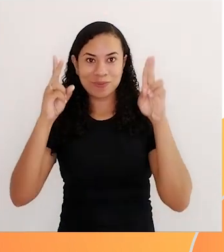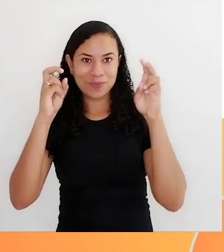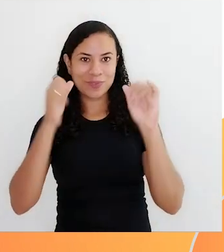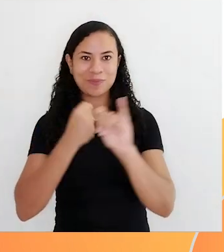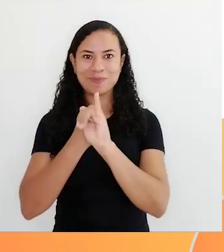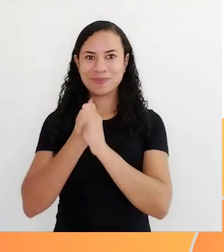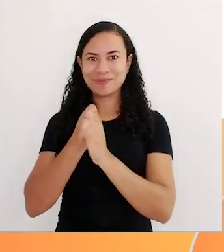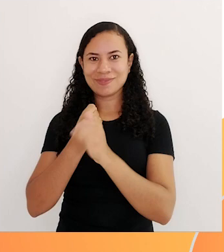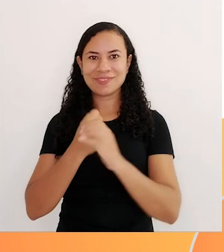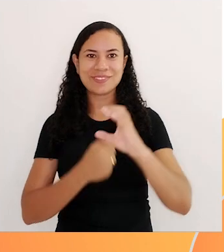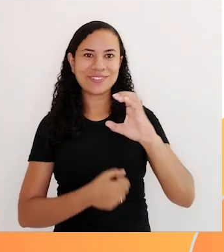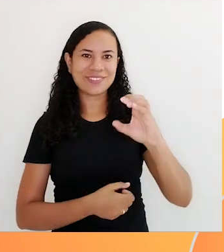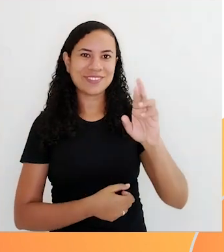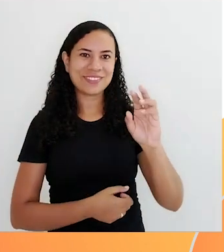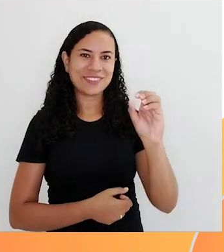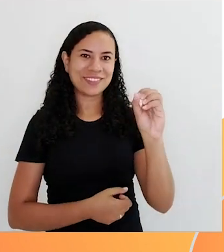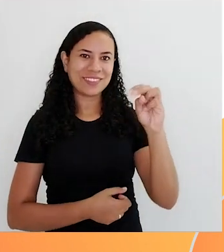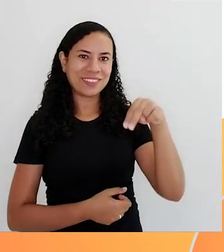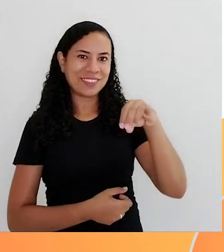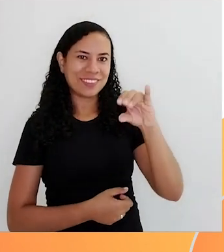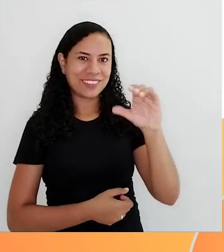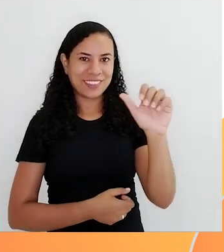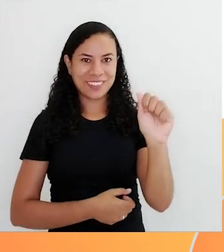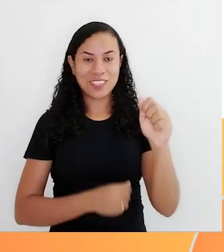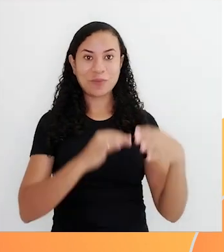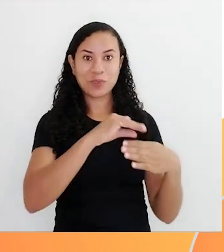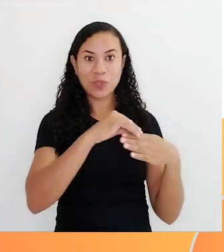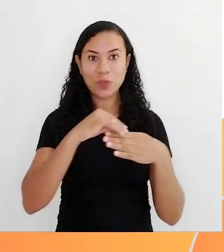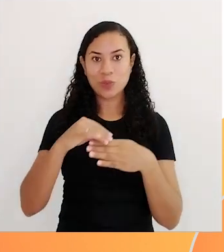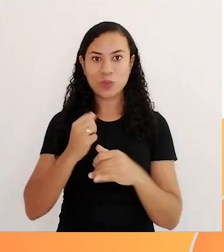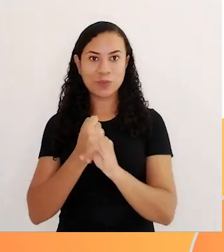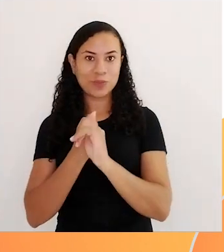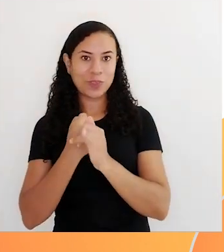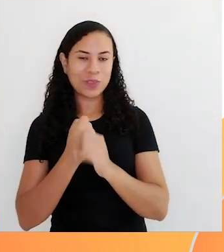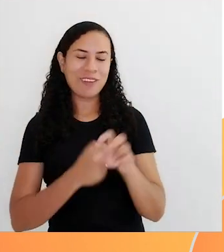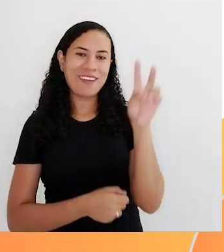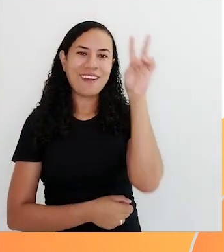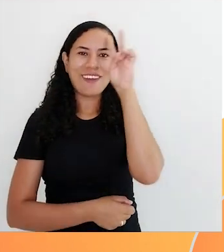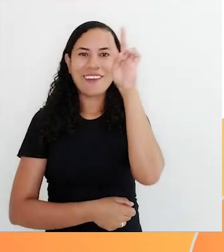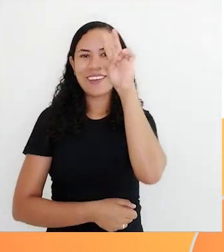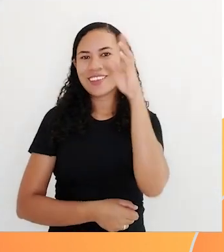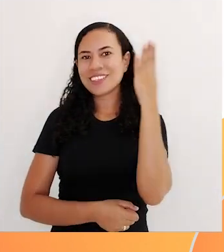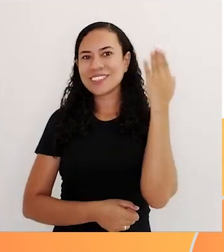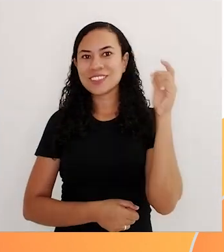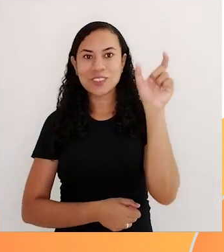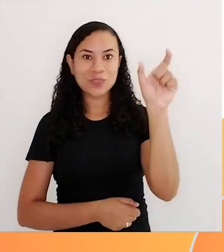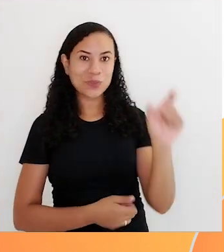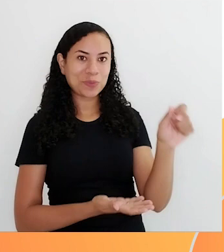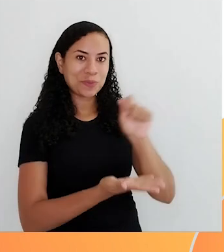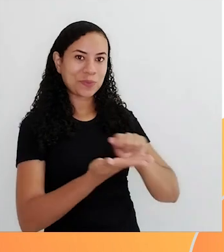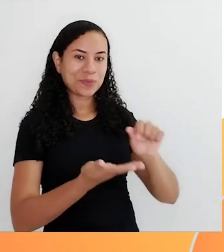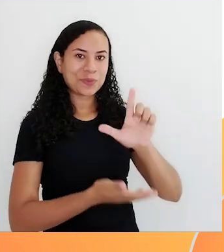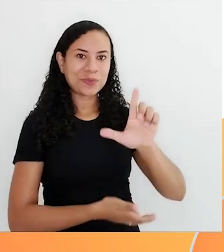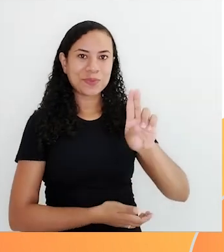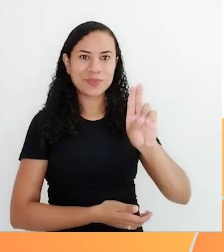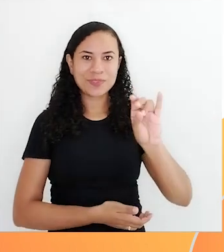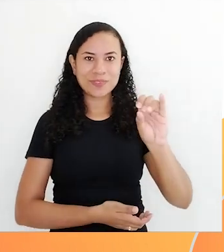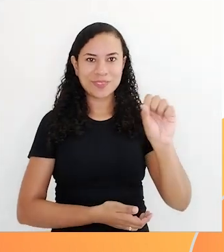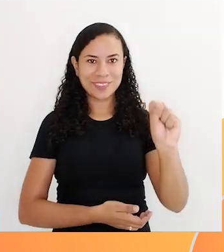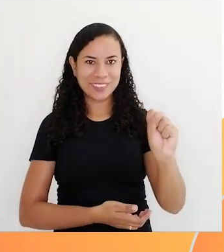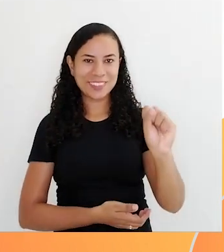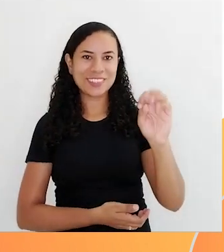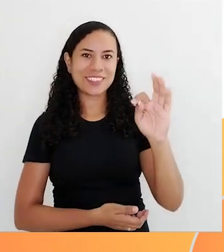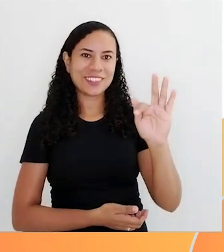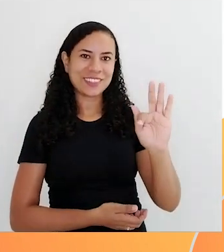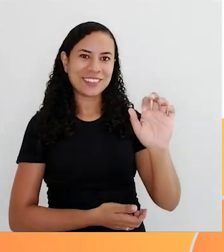a crônica. E eu trouxe para vocês a crônica Era uma Vez, de Luiz Fernando